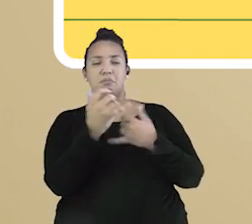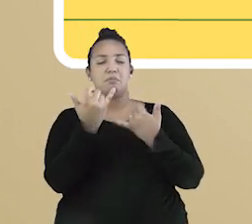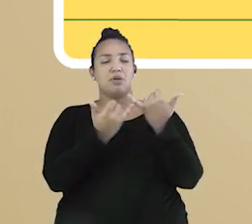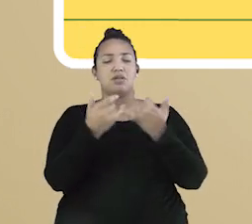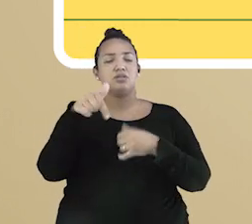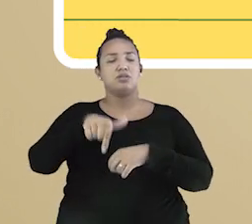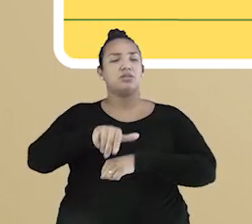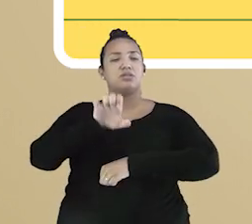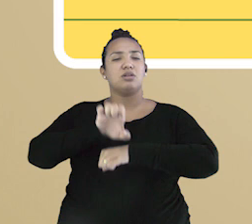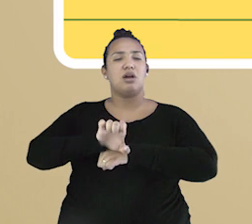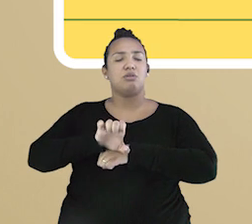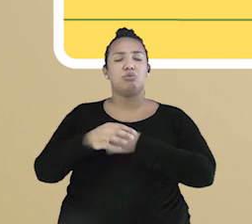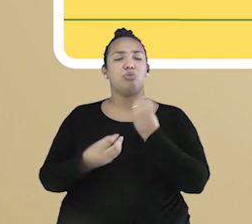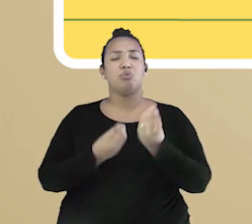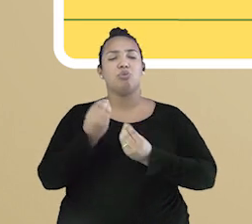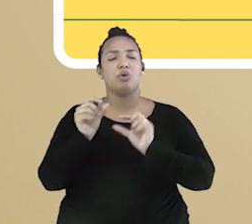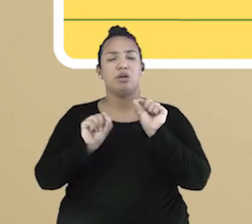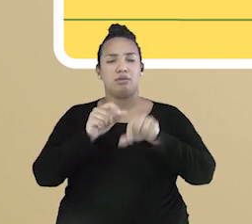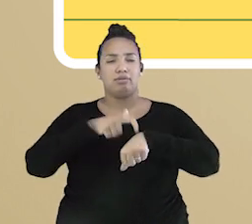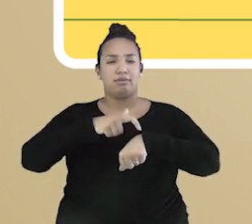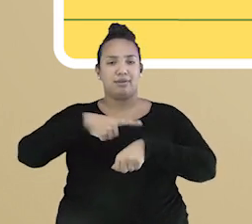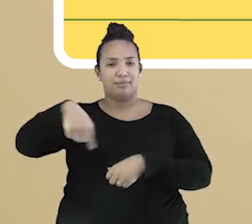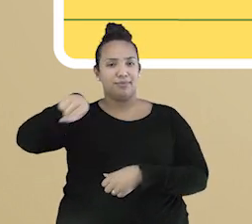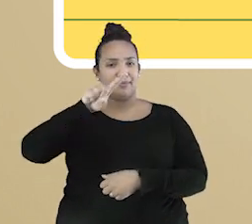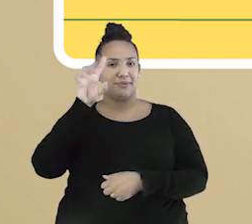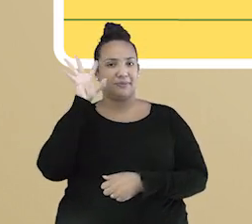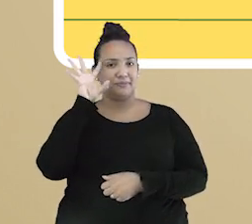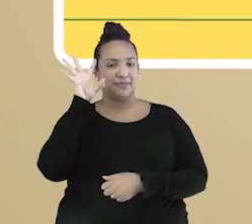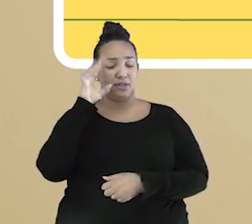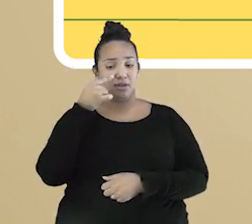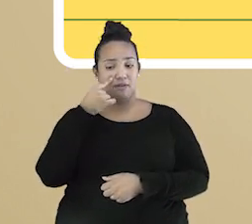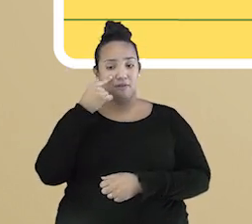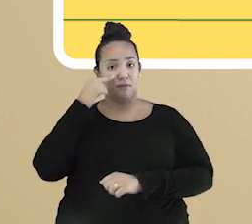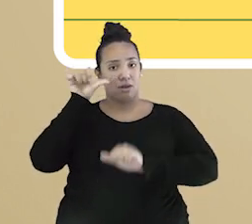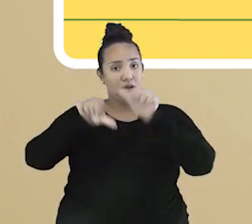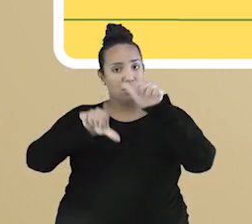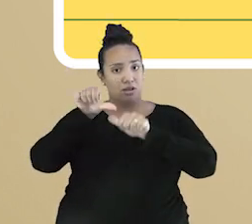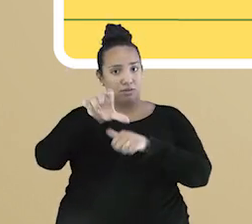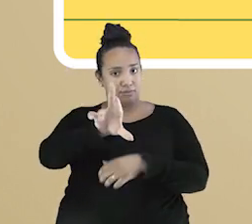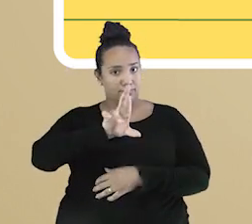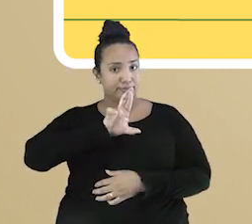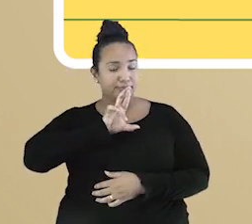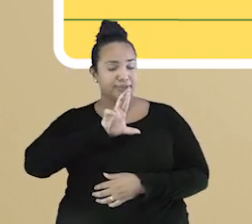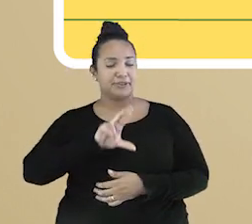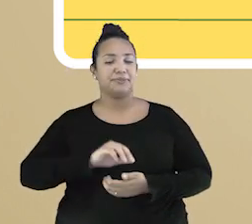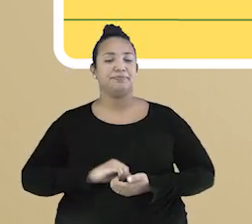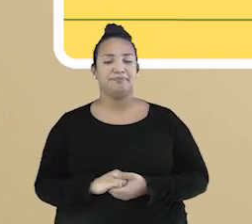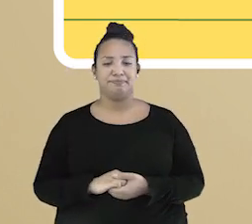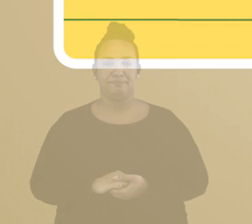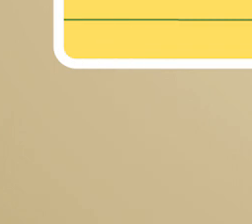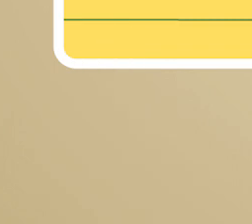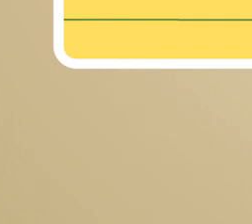comum com o Espírito Santo? Vou dar um tempinho para vocês analisarem esse mapa e me responderem.